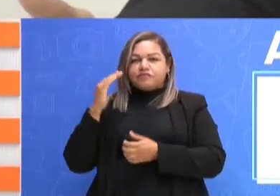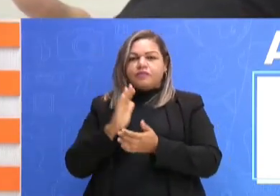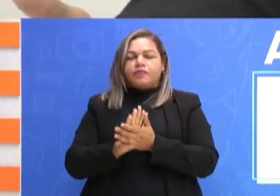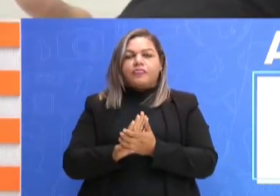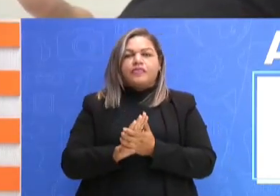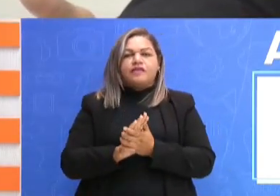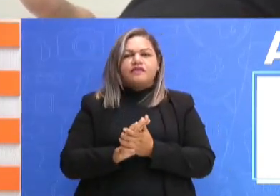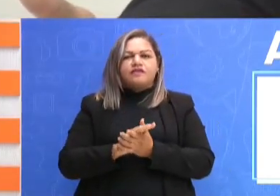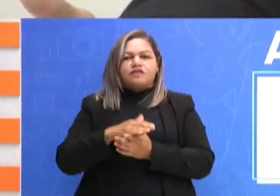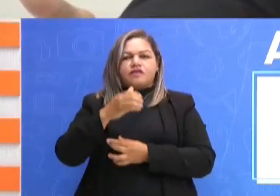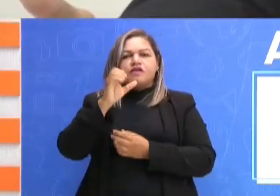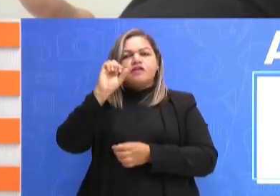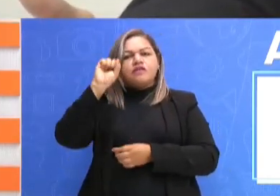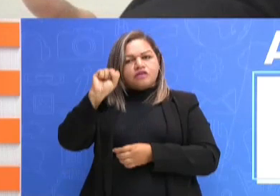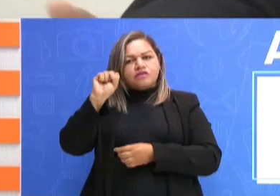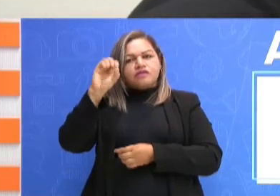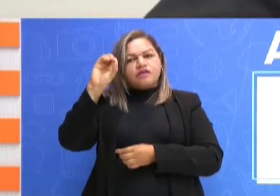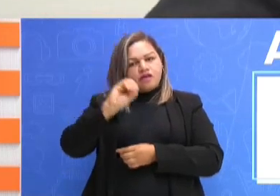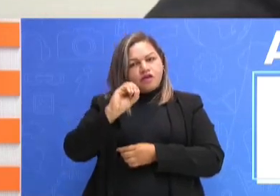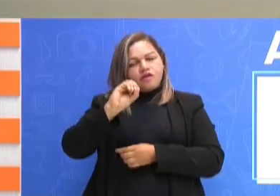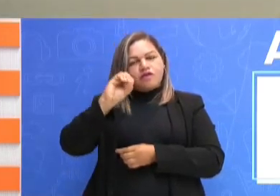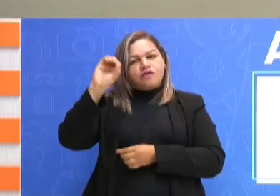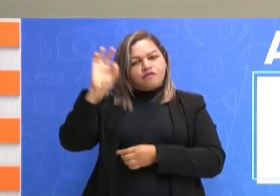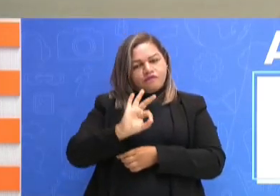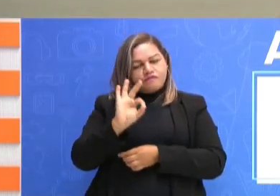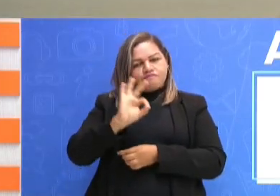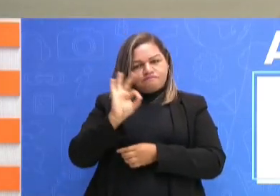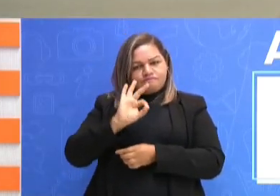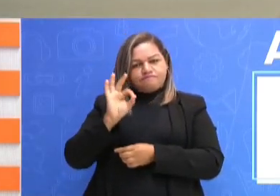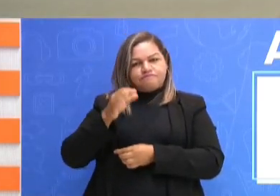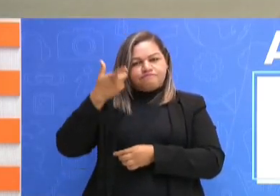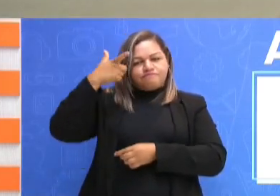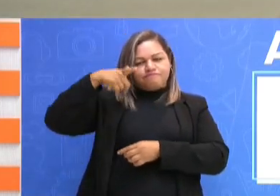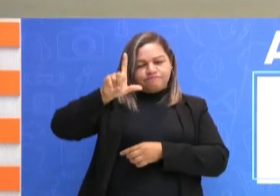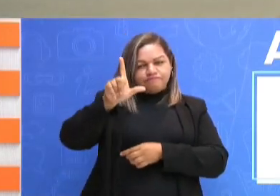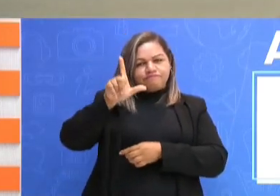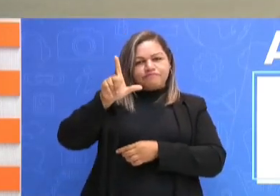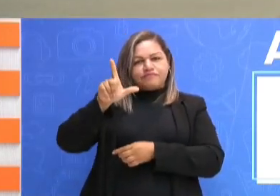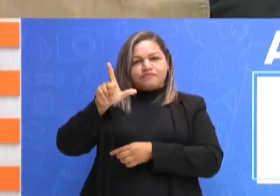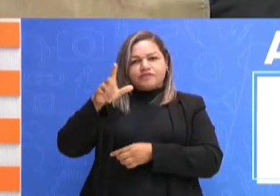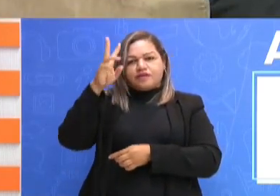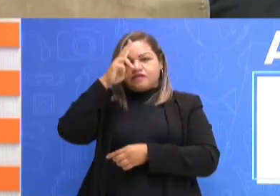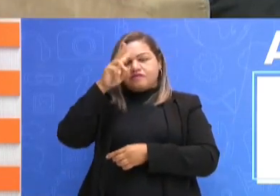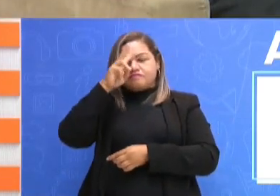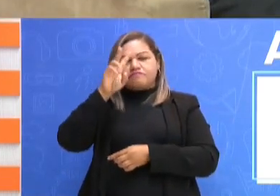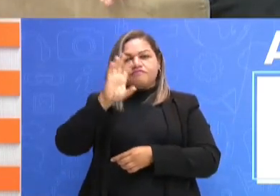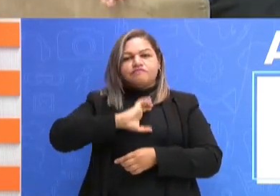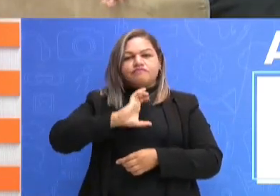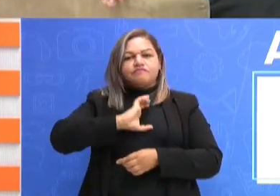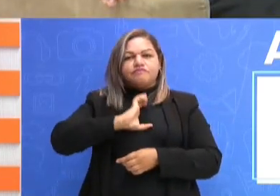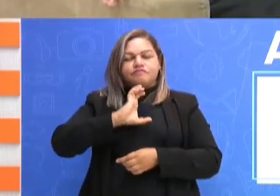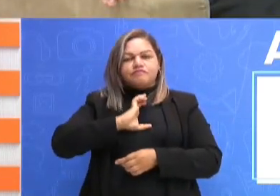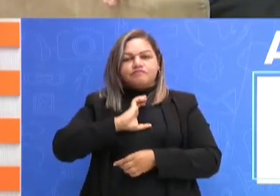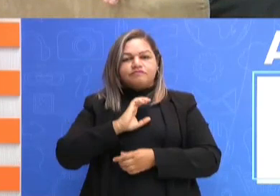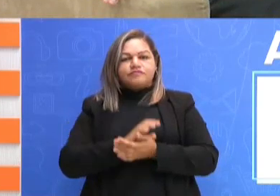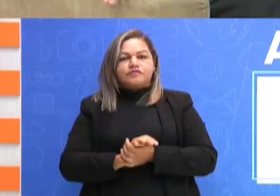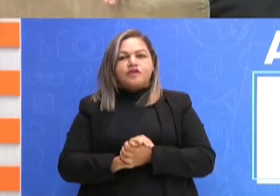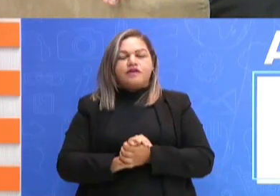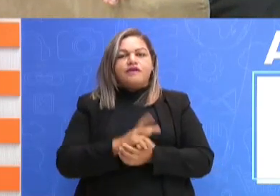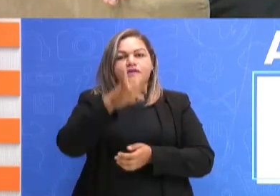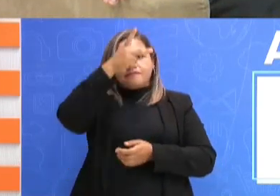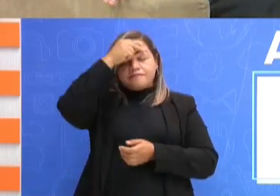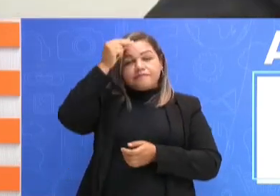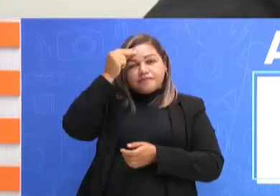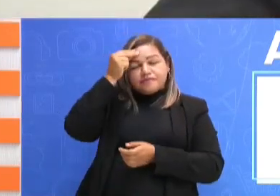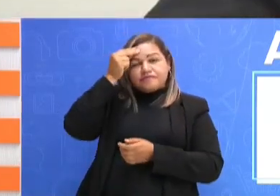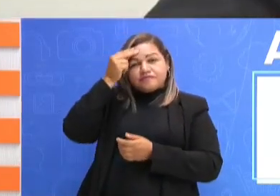ter praticamente 80% dos votos válidos é uma aprovação esplendorosa. Está na história de Caxias isso aí. Sim, com certeza. Não tenha dúvida. Prefeito, a